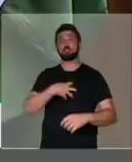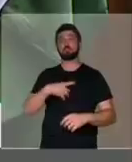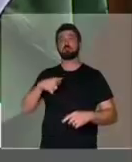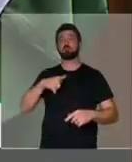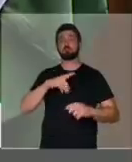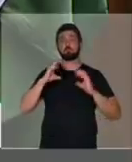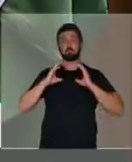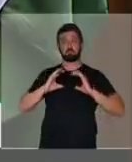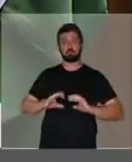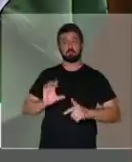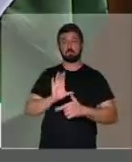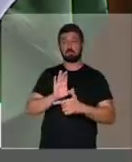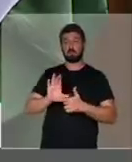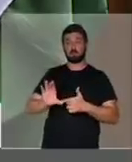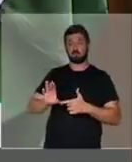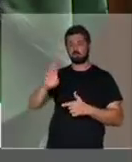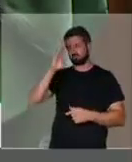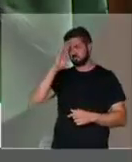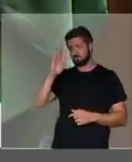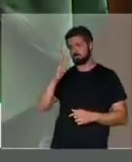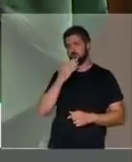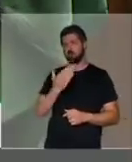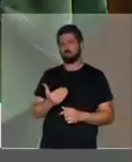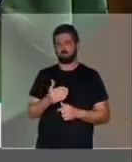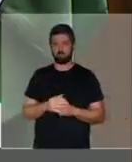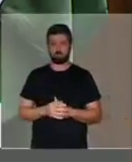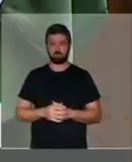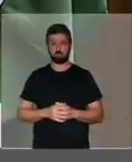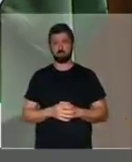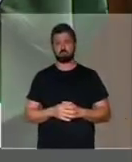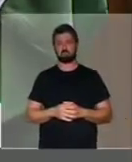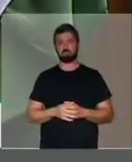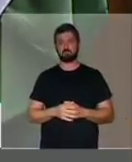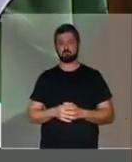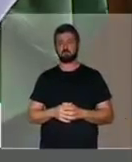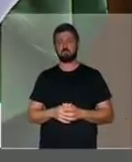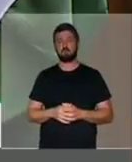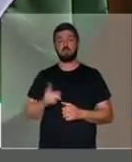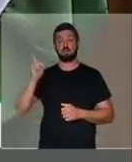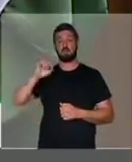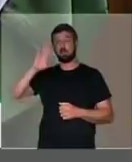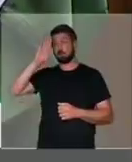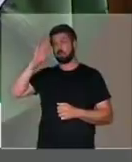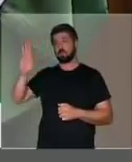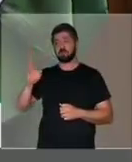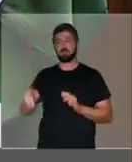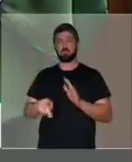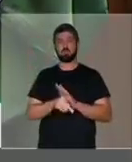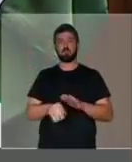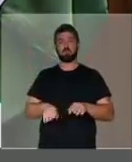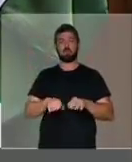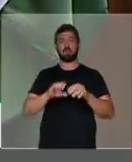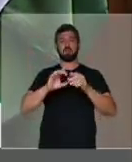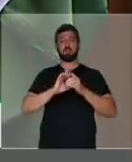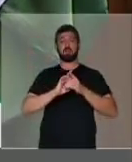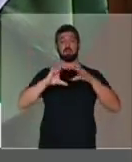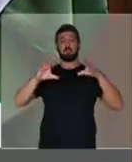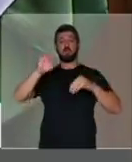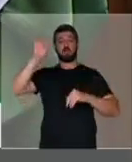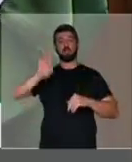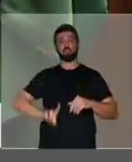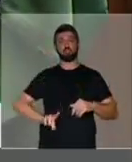respeito, acima de tudo, aos princípios reitores do Estado Democrático de Direito e dos